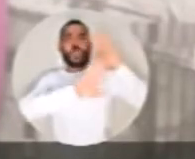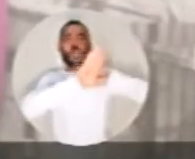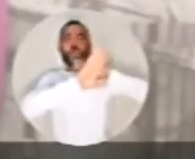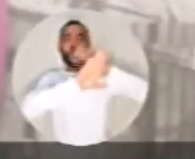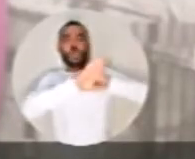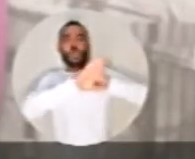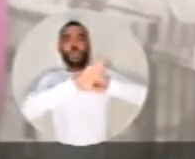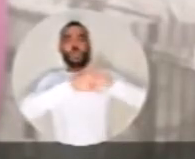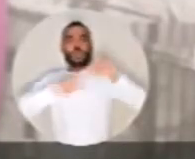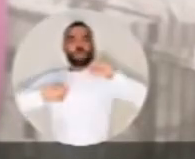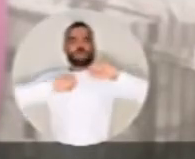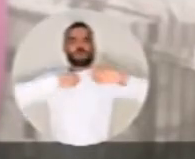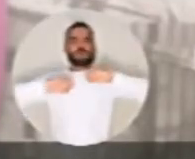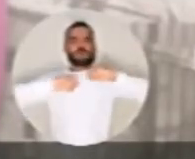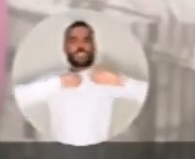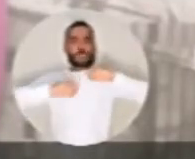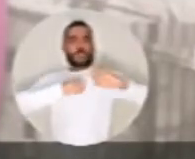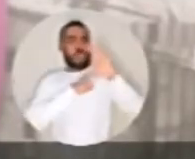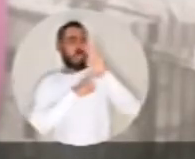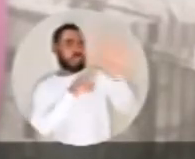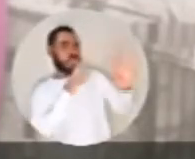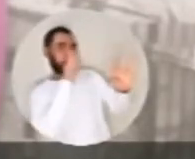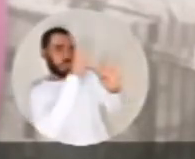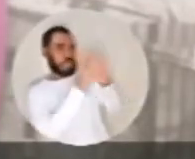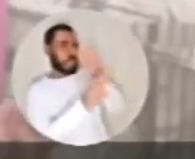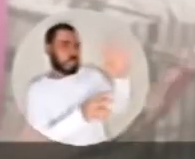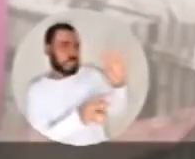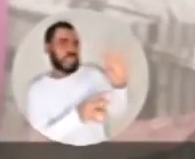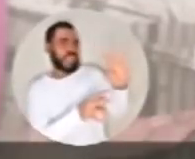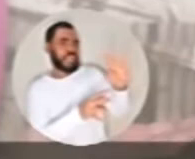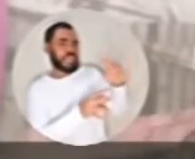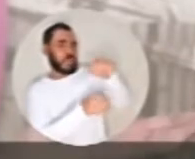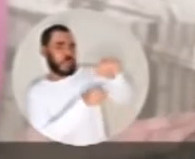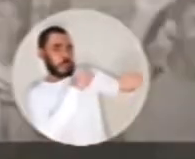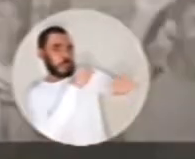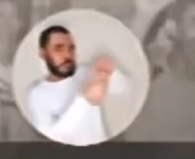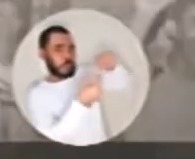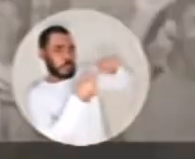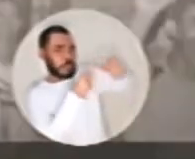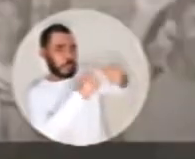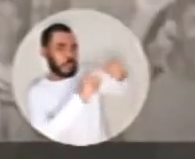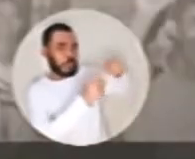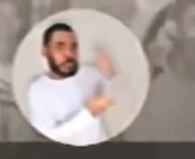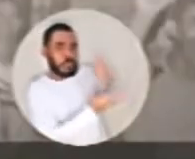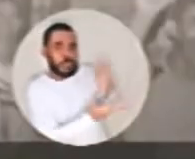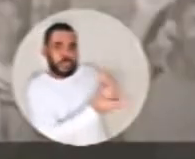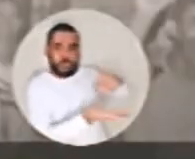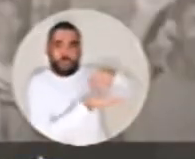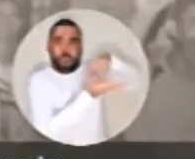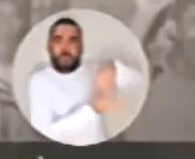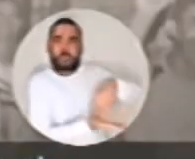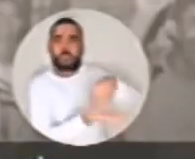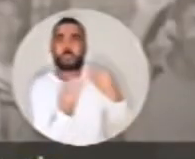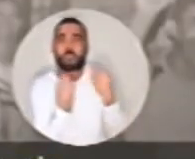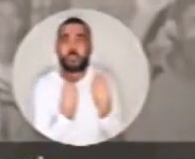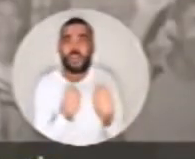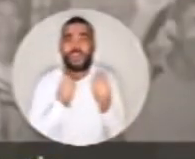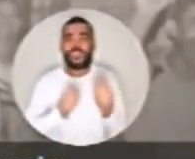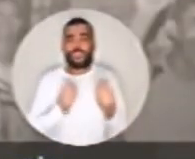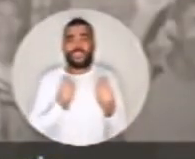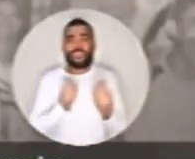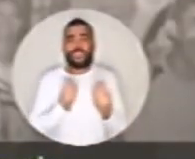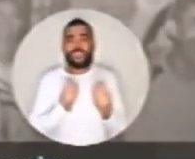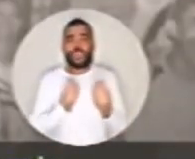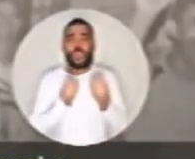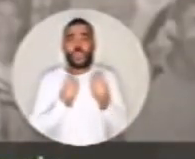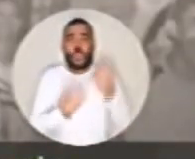outro candidato para defender a sua permanência no poder. A troco de quê? Não bastasse esse acordão, pessoas ligadas ao